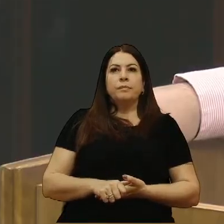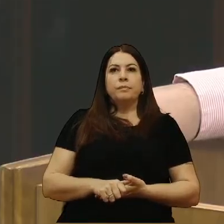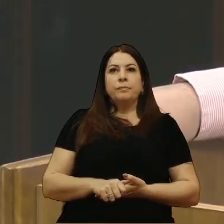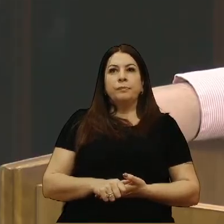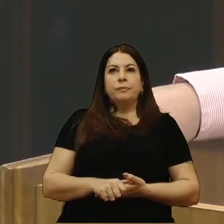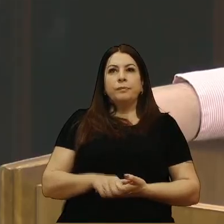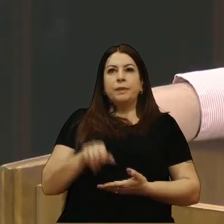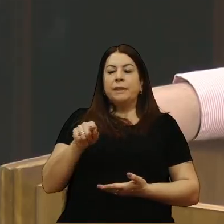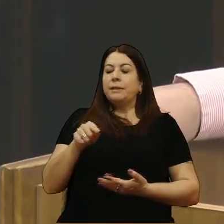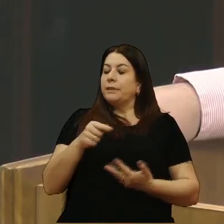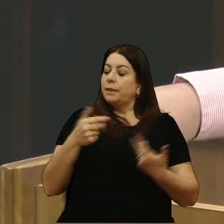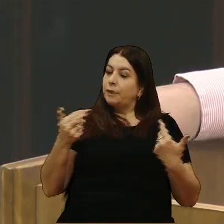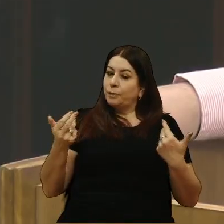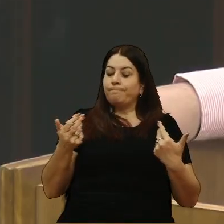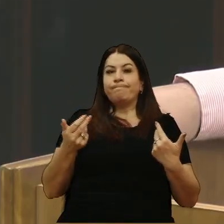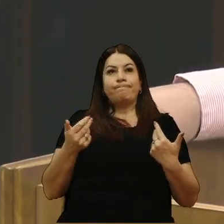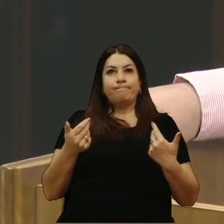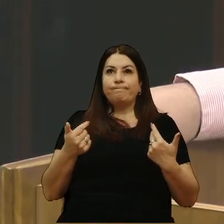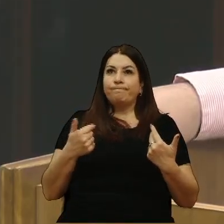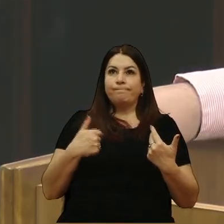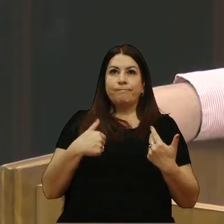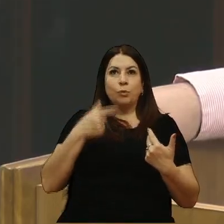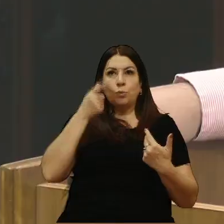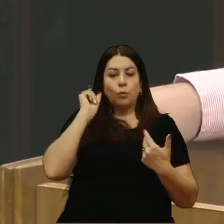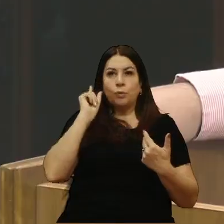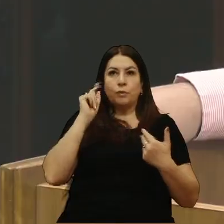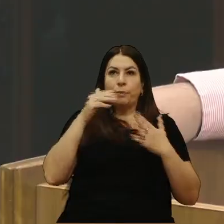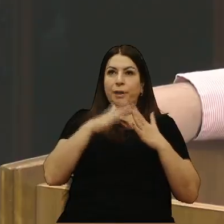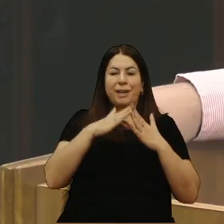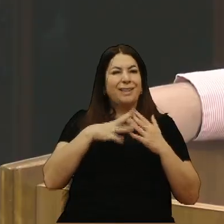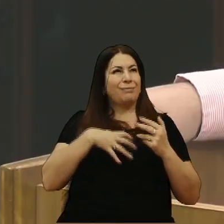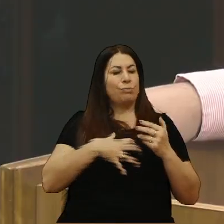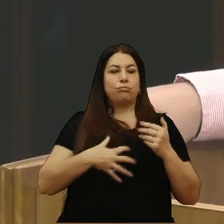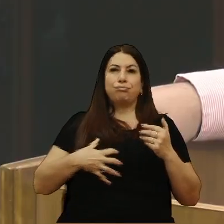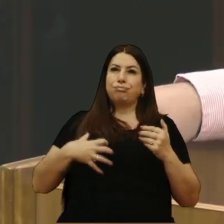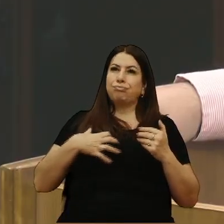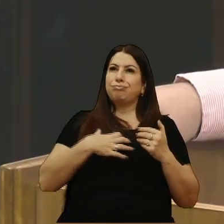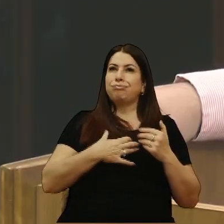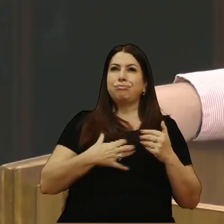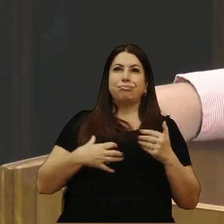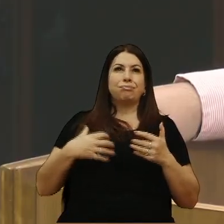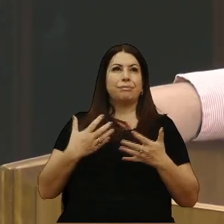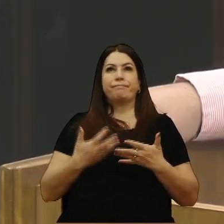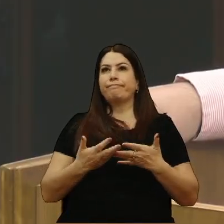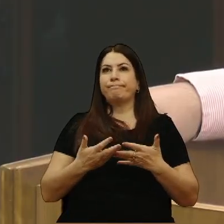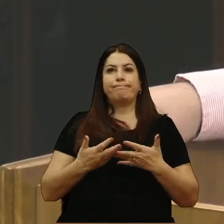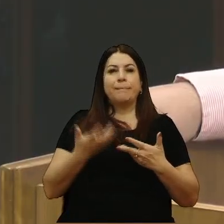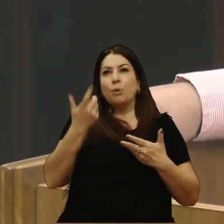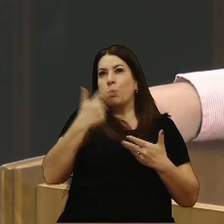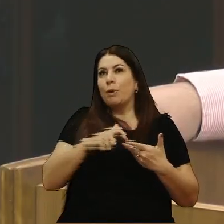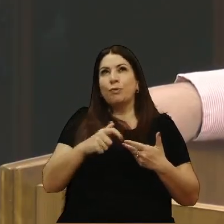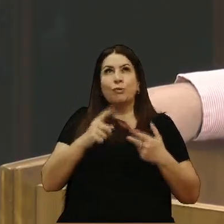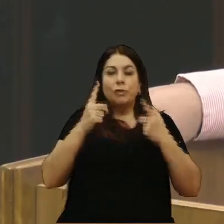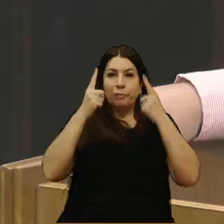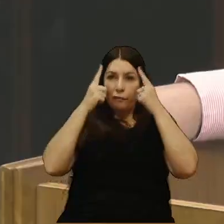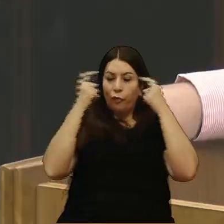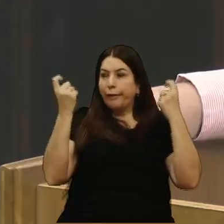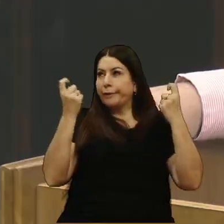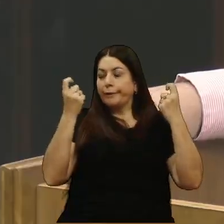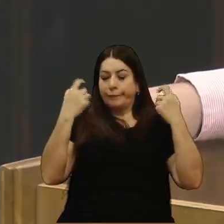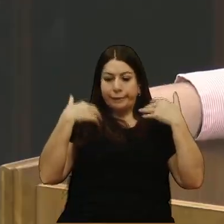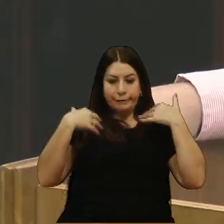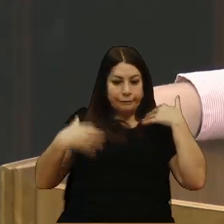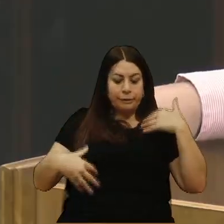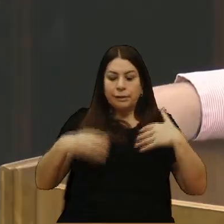E esses casos, eu ontem fui para casa muito mal, porque eu acho que é uma violência física